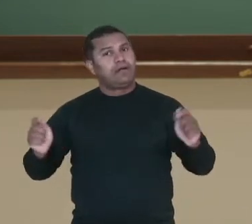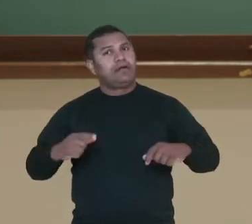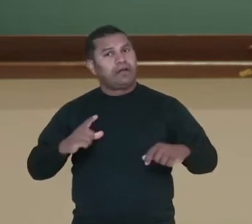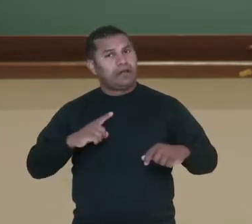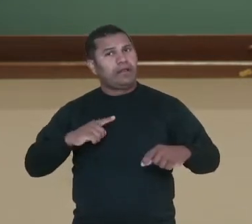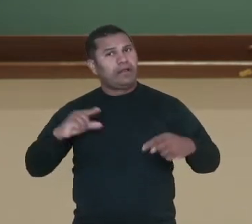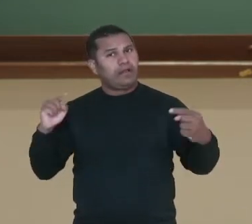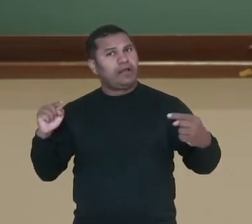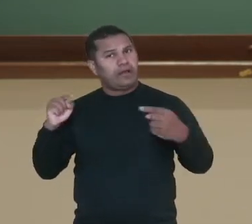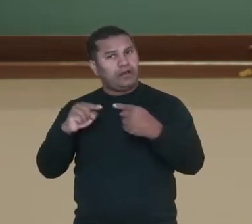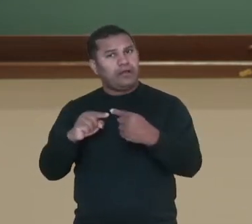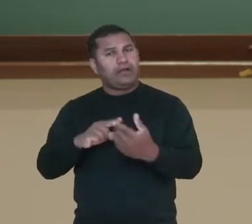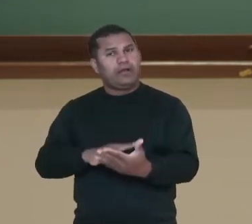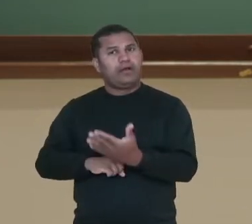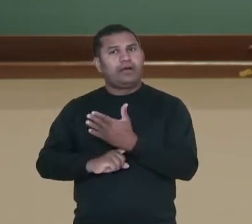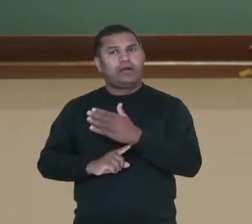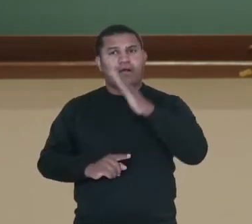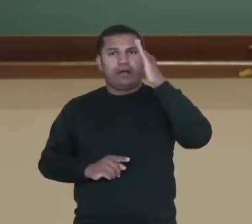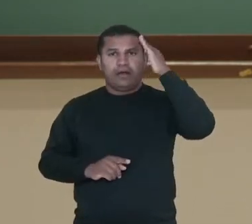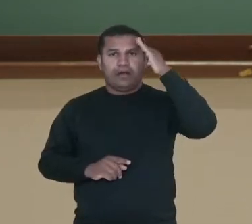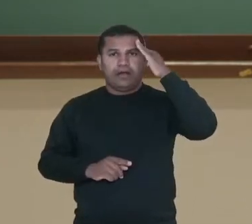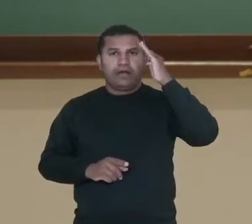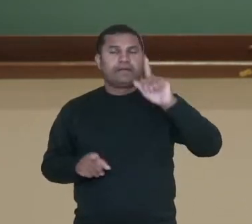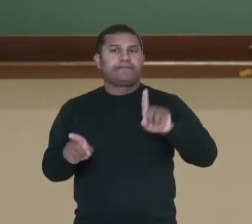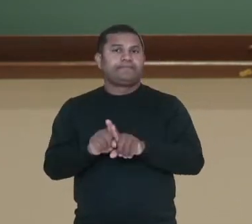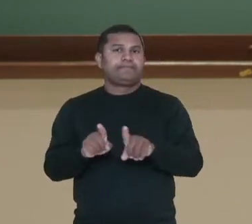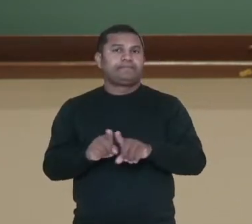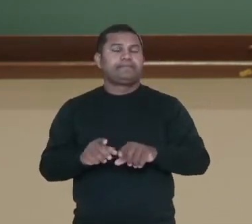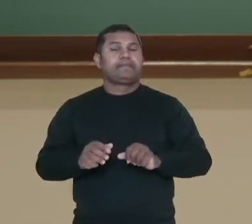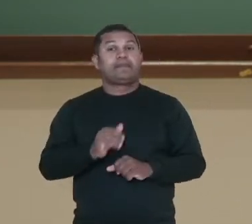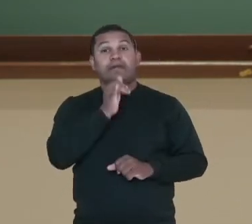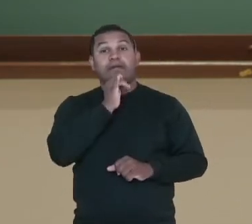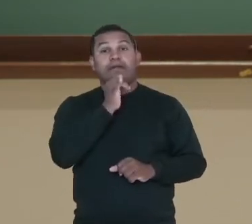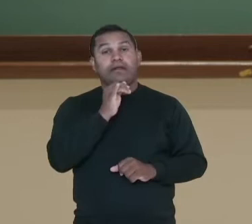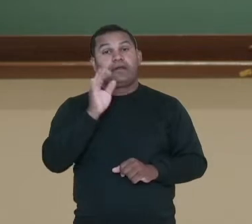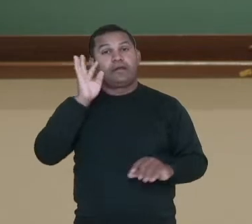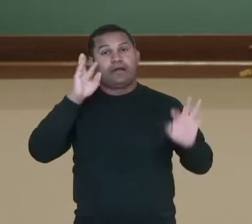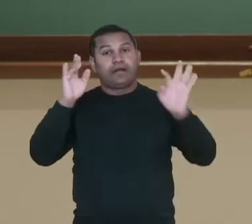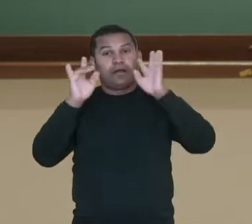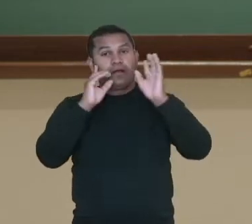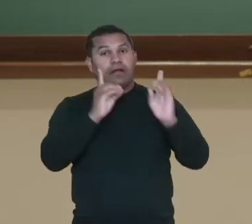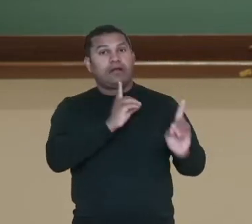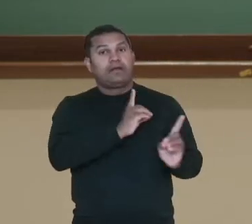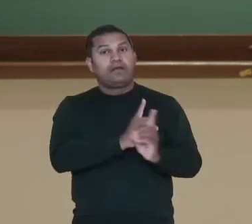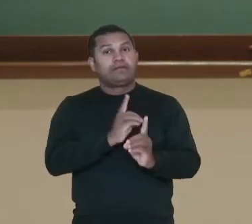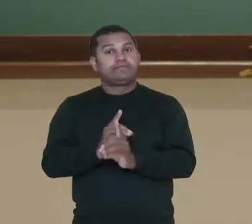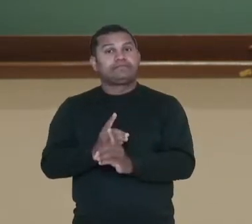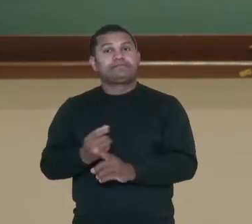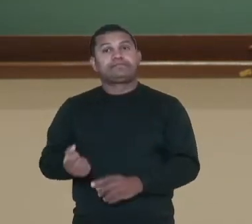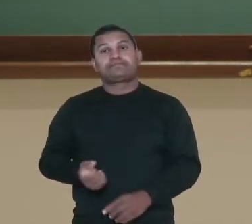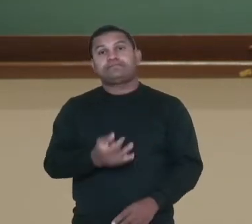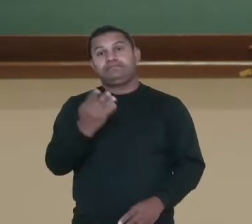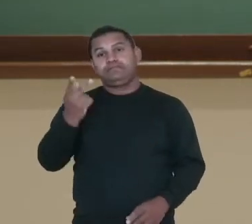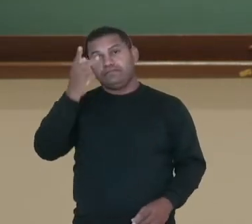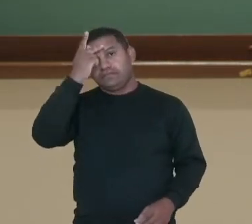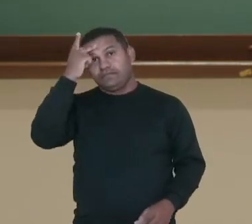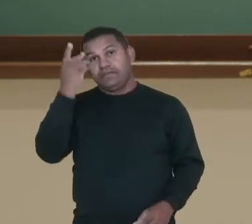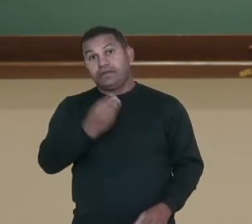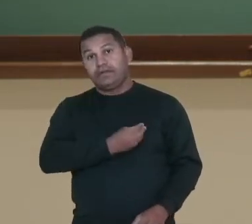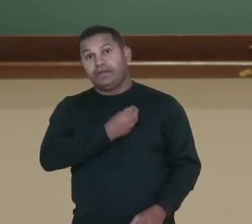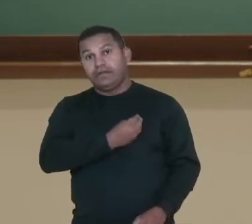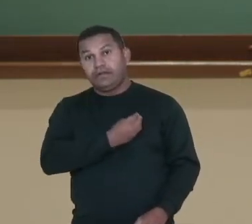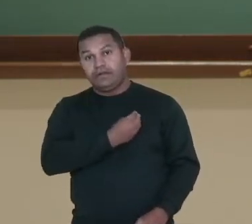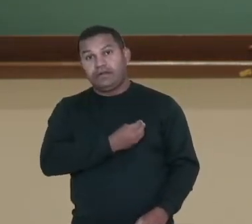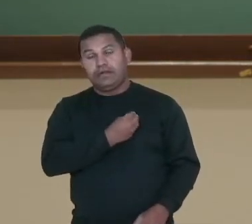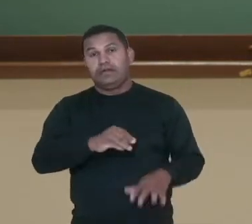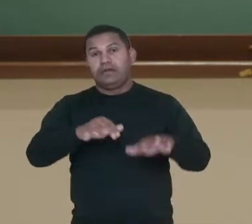importantíssimas, como, por exemplo, ao analisar, por exemplo, a expectativa de vida de uma população, ao analisar, por exemplo, a partir de um gráfico desse,